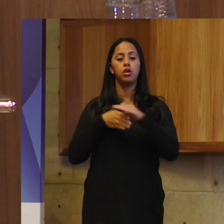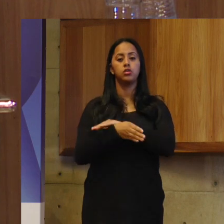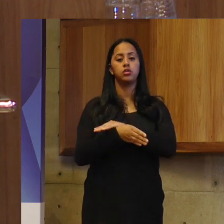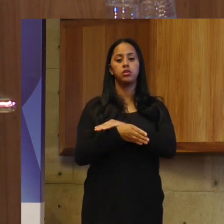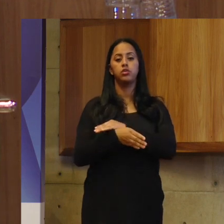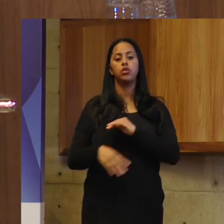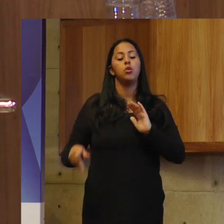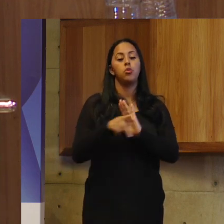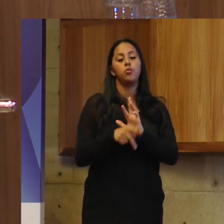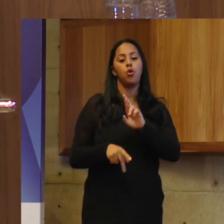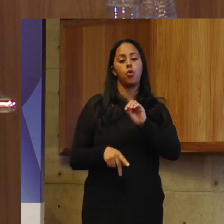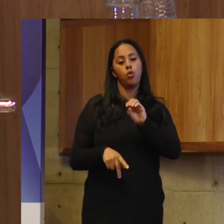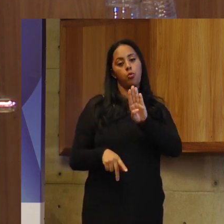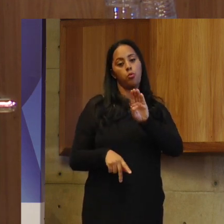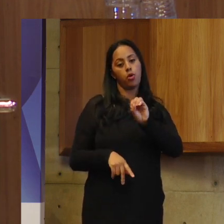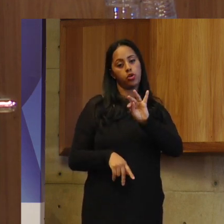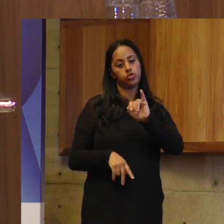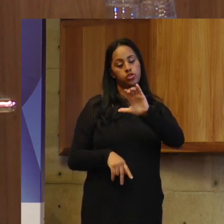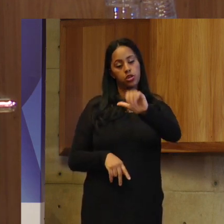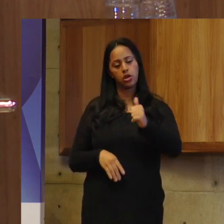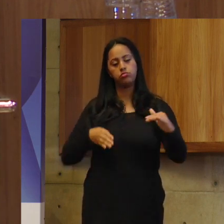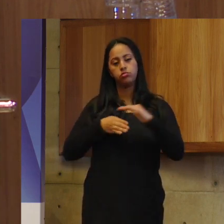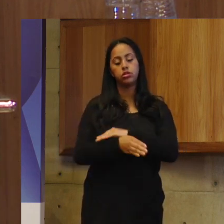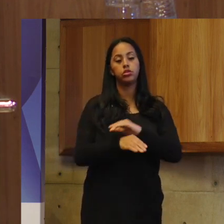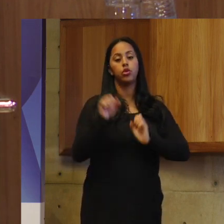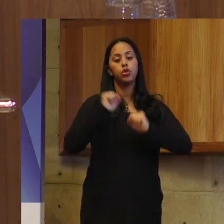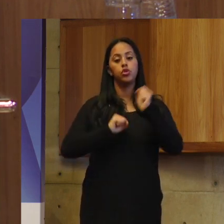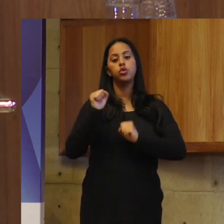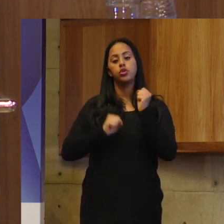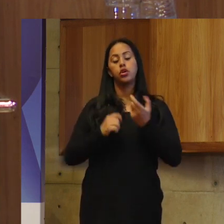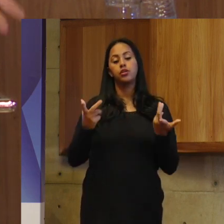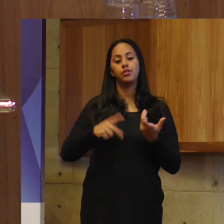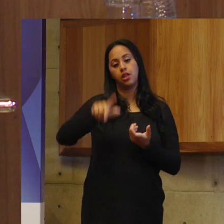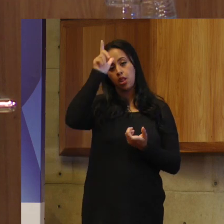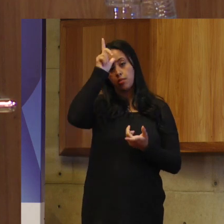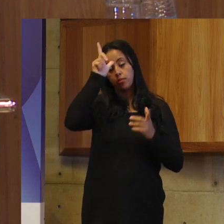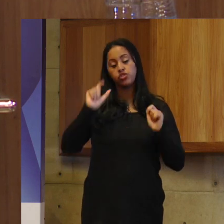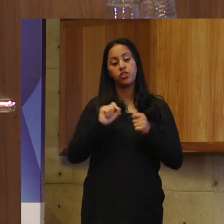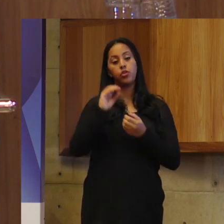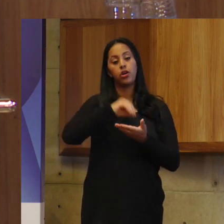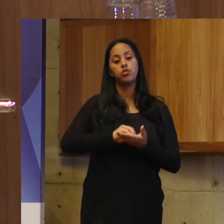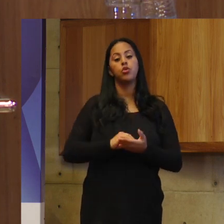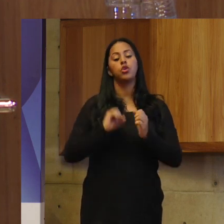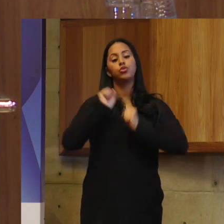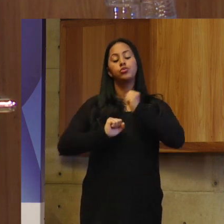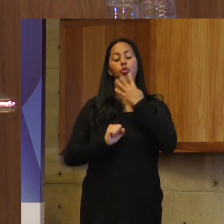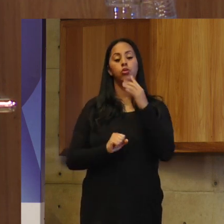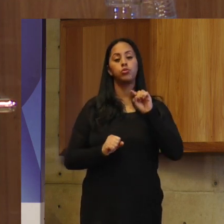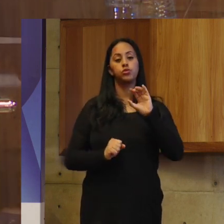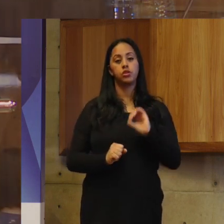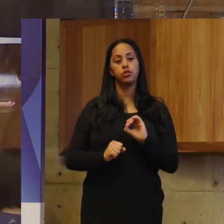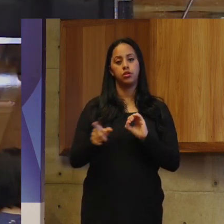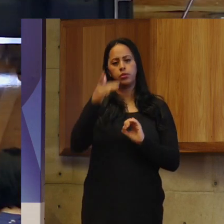chão da robótica, tudo isso está entrando no chão da fábrica, é o que os alemães batizaram de indústria 4.0. Quem perder